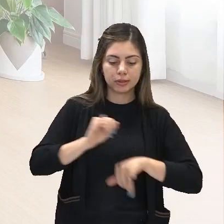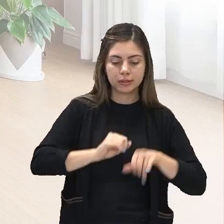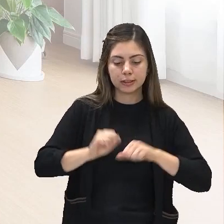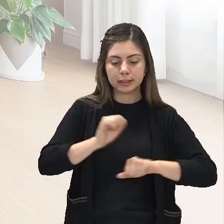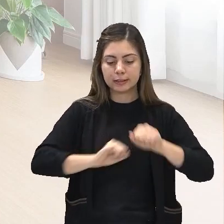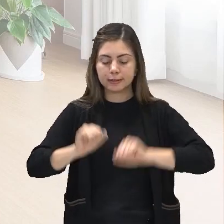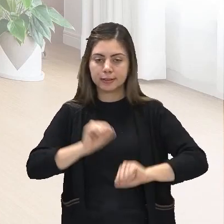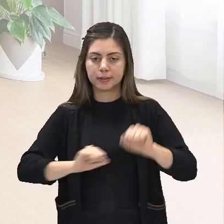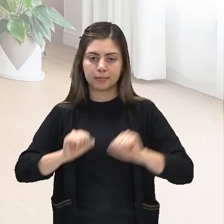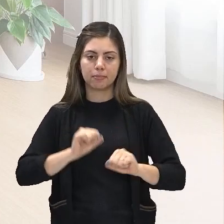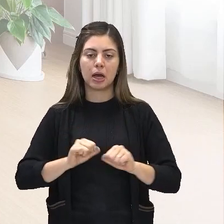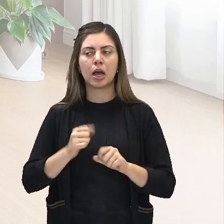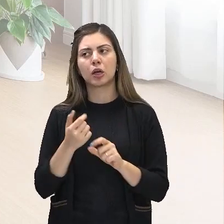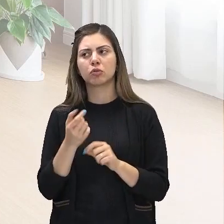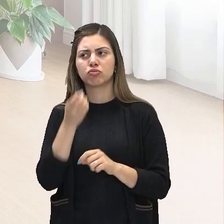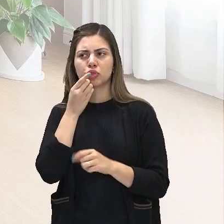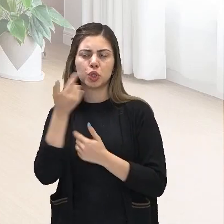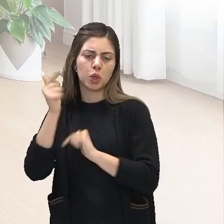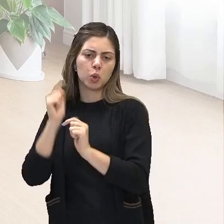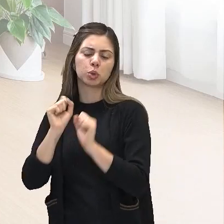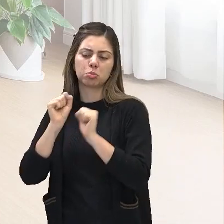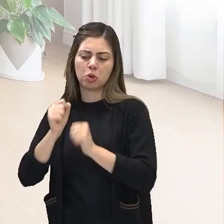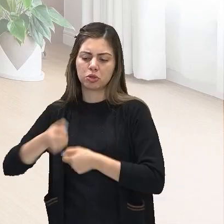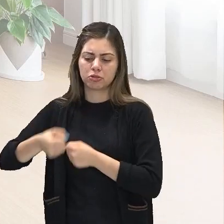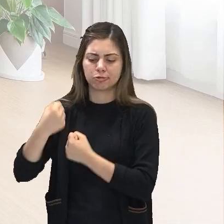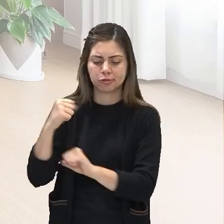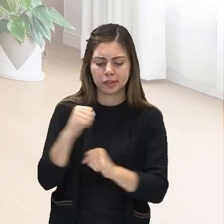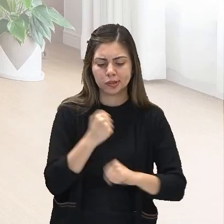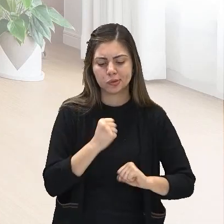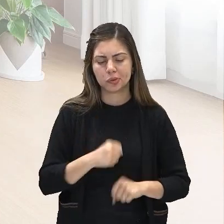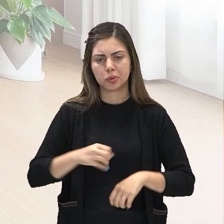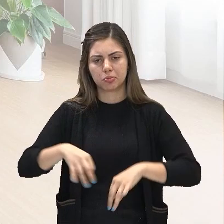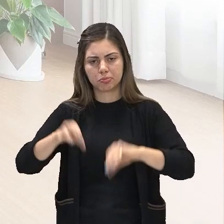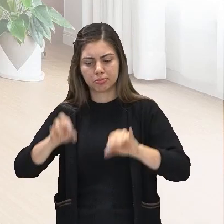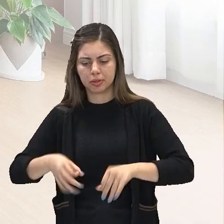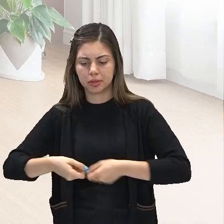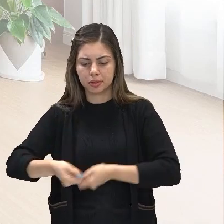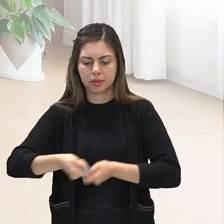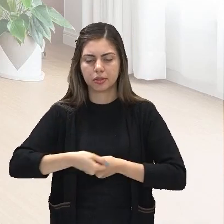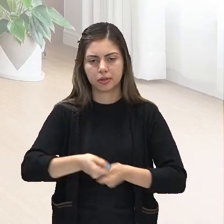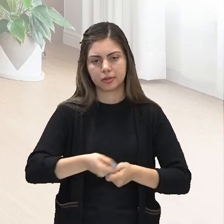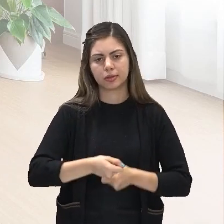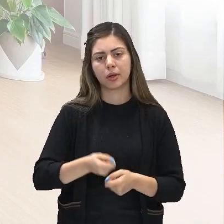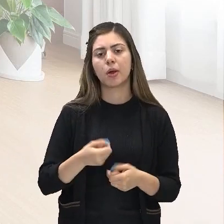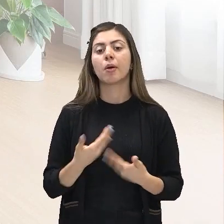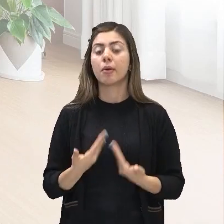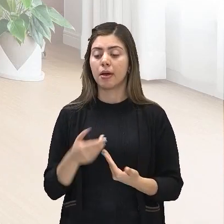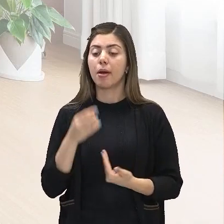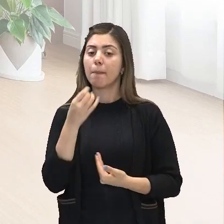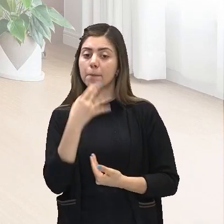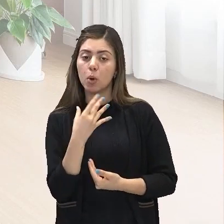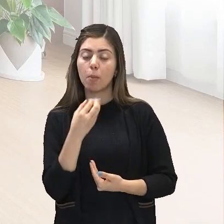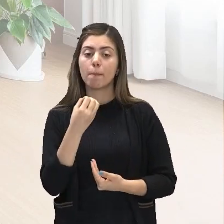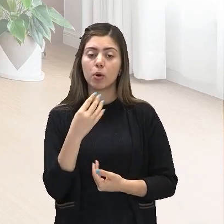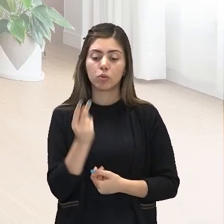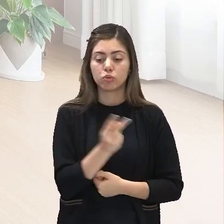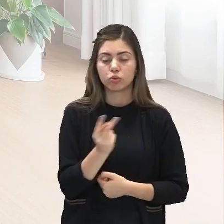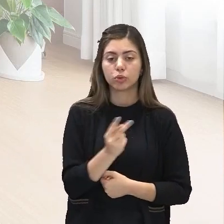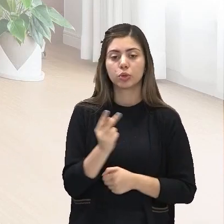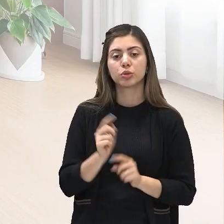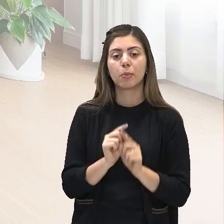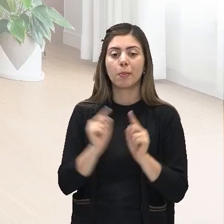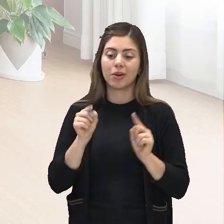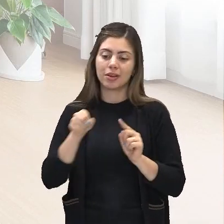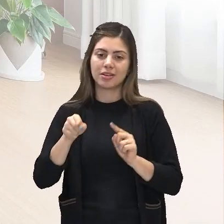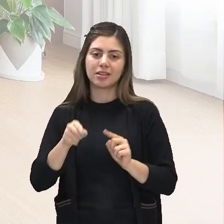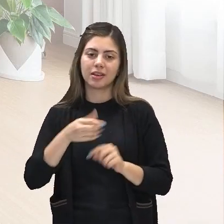outras você faz com a vassoura, com um pano molhado, que também é eficiente também e não consome tanta energia. Na verdade,